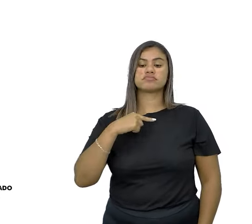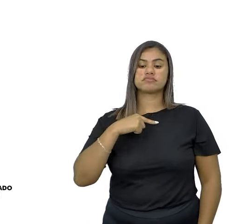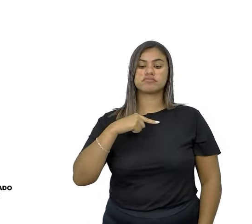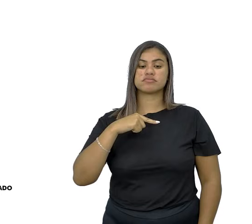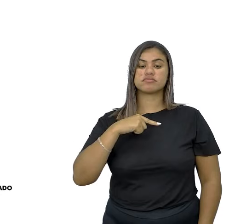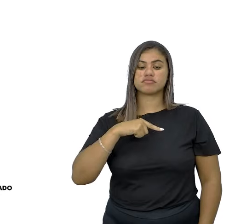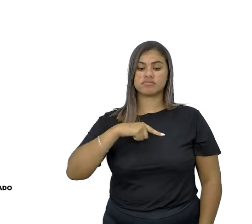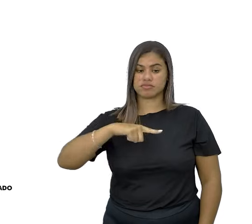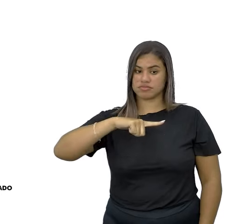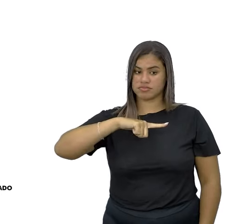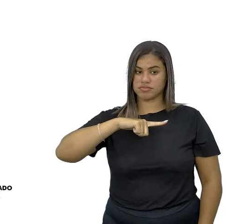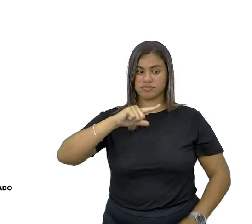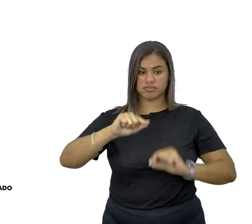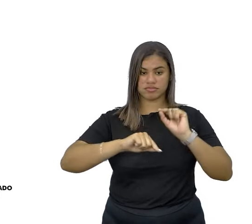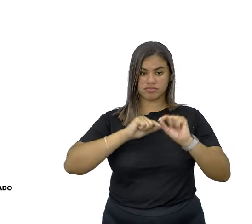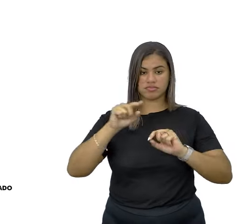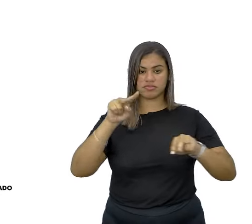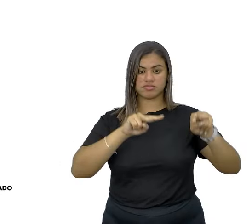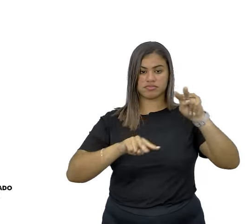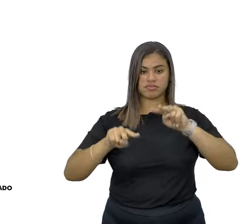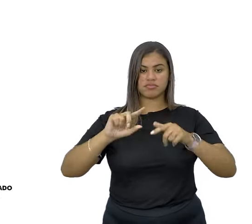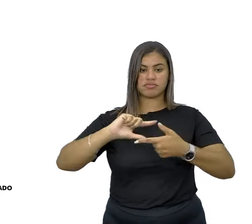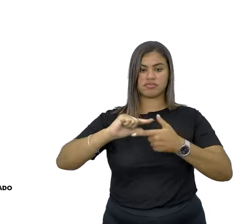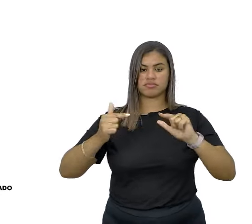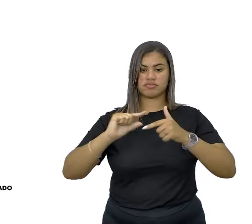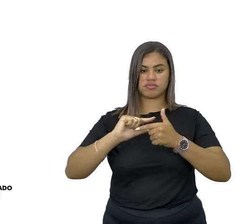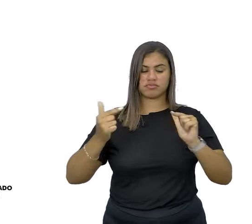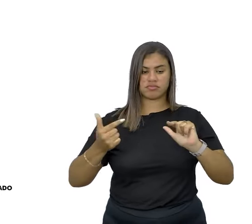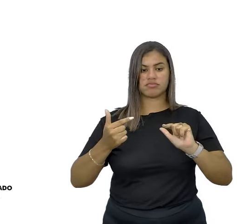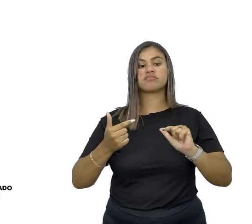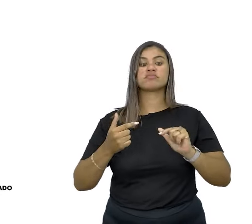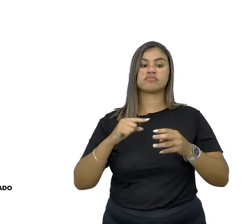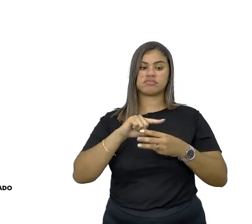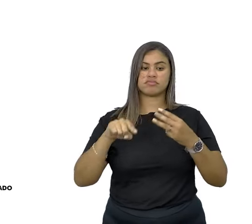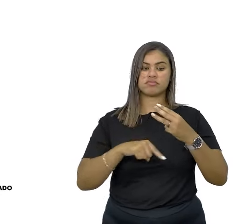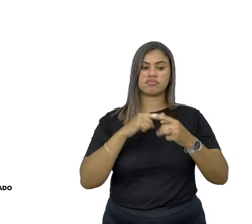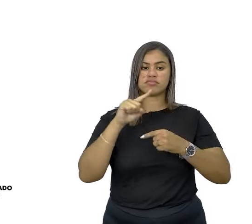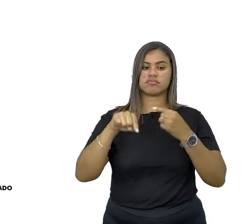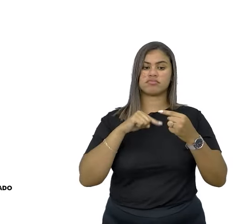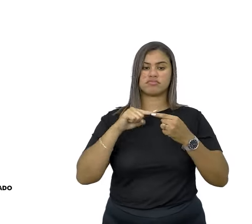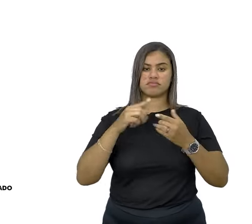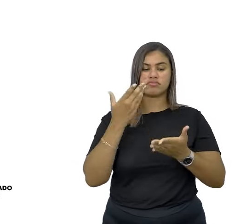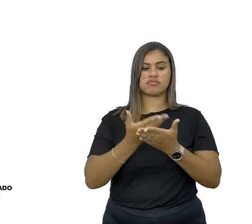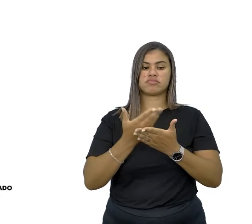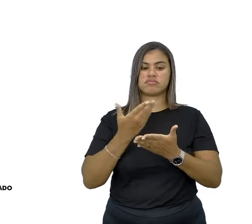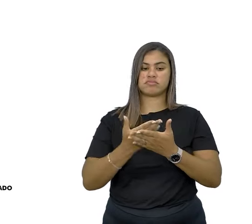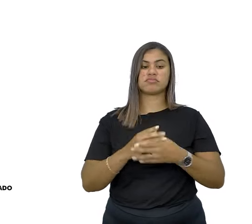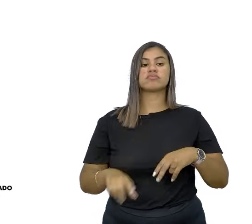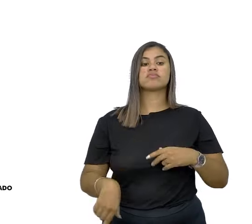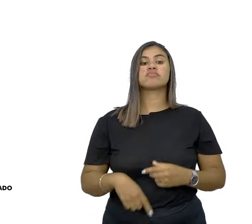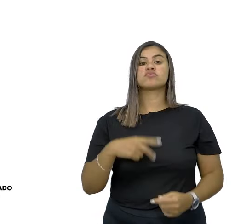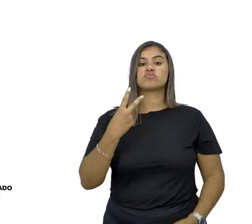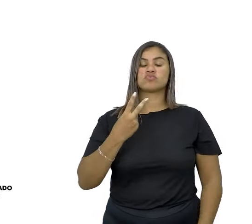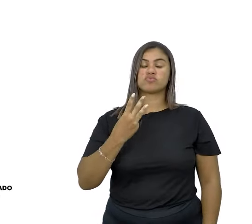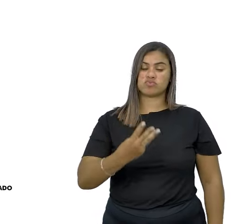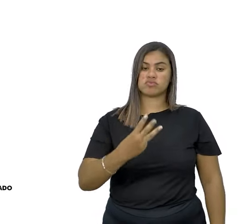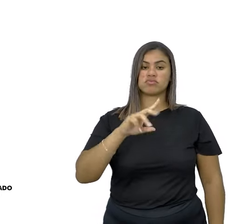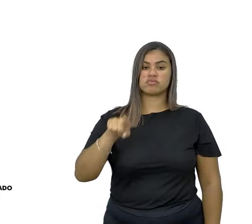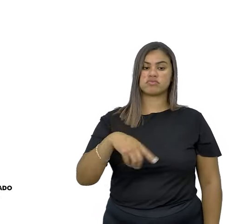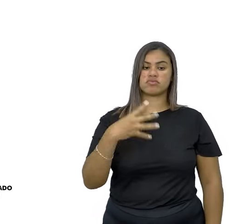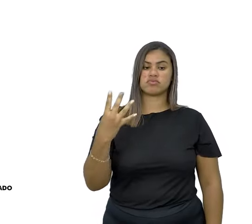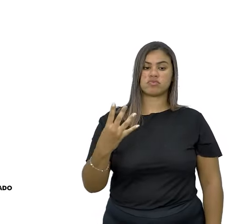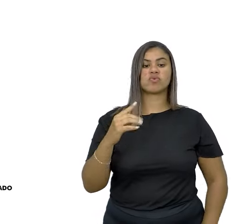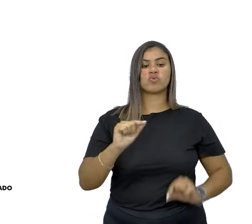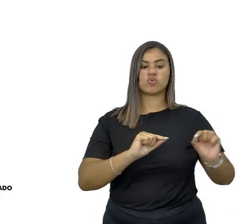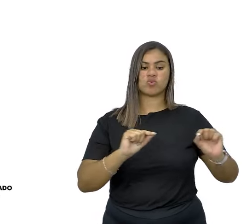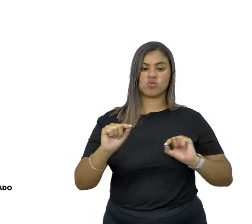geométricas espaciais e temos 3 objetivos muito importantes que serão desenvolvidos nas aulas 1 e 2. Nas aulas 3 e